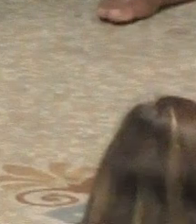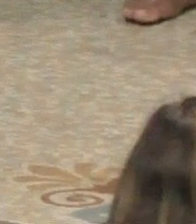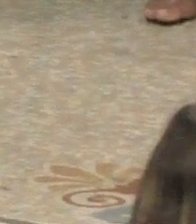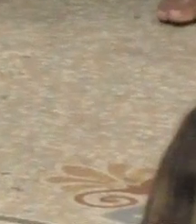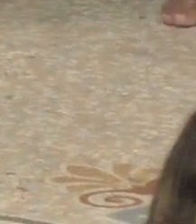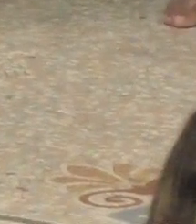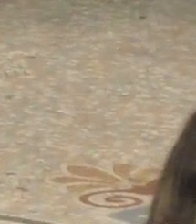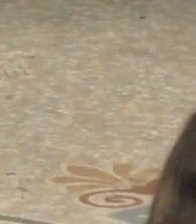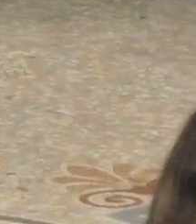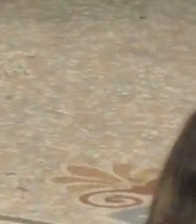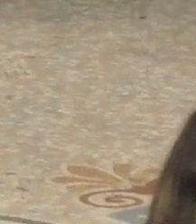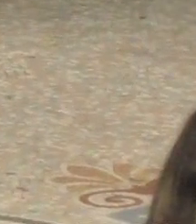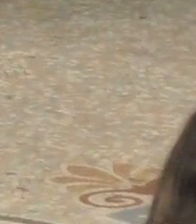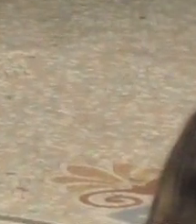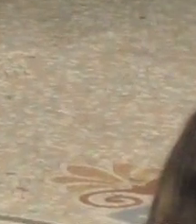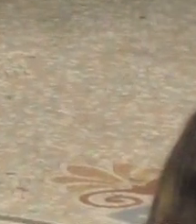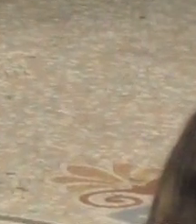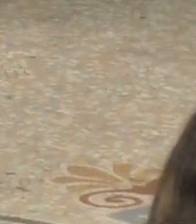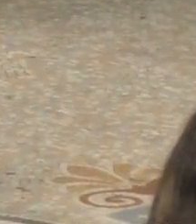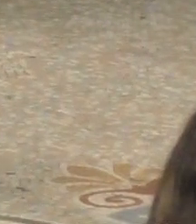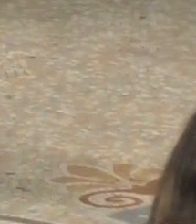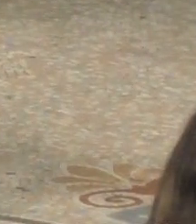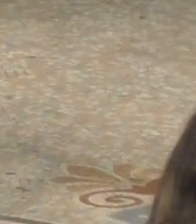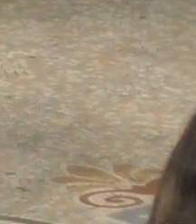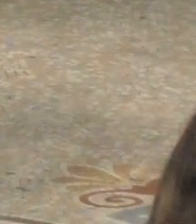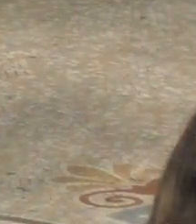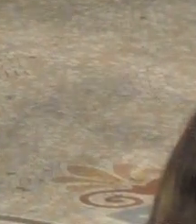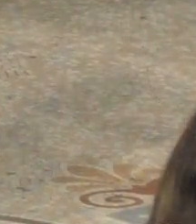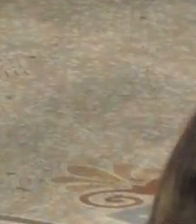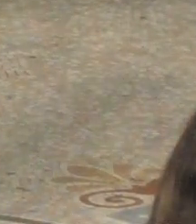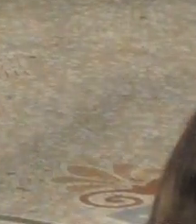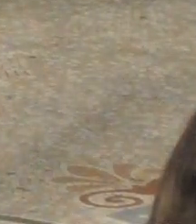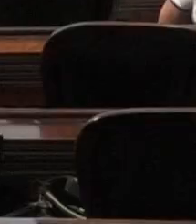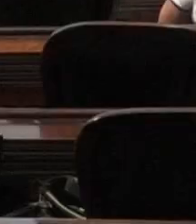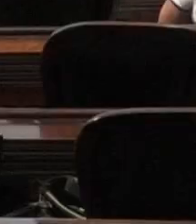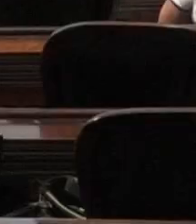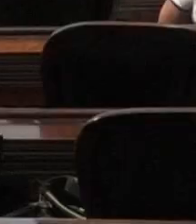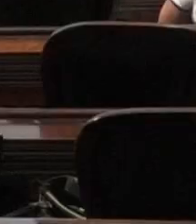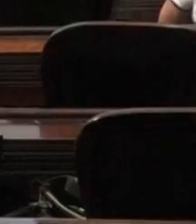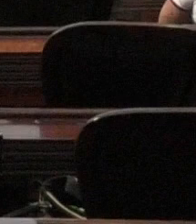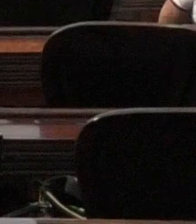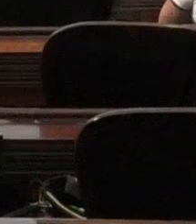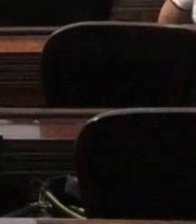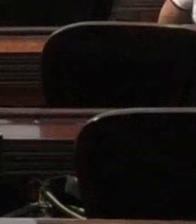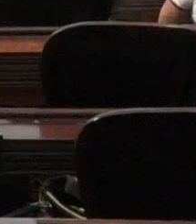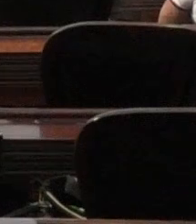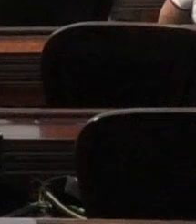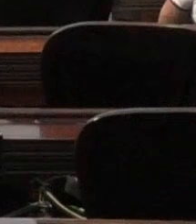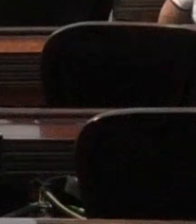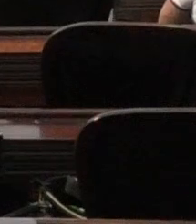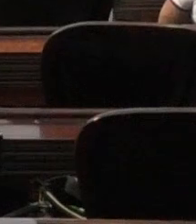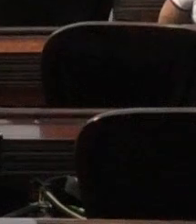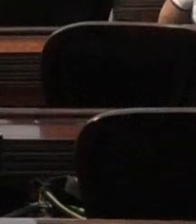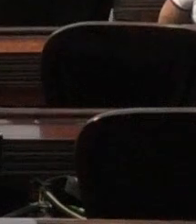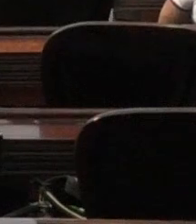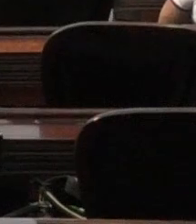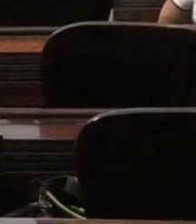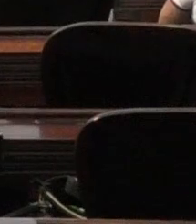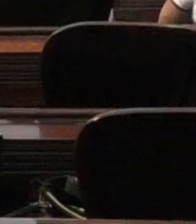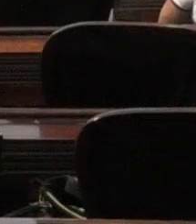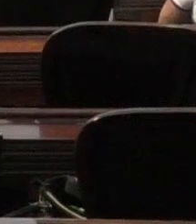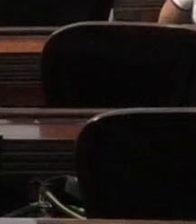Mas e eu? E eu que estava tão empolgada? Mas eu não me entrego não. Sou mulher, sou